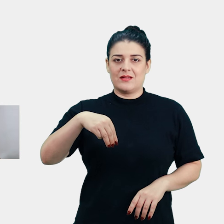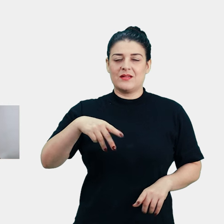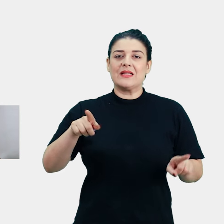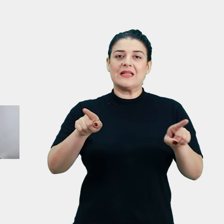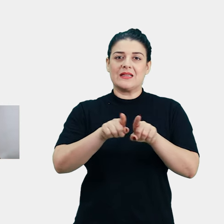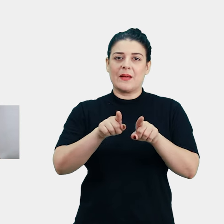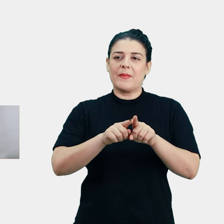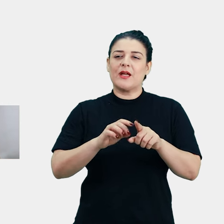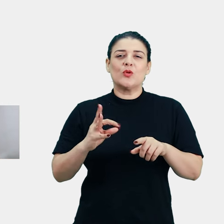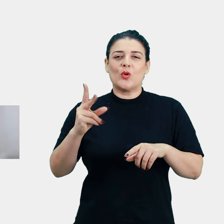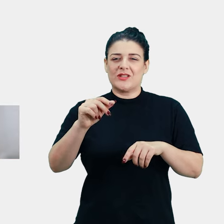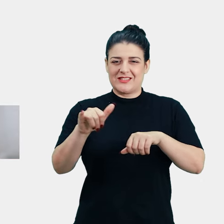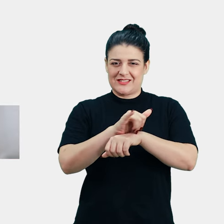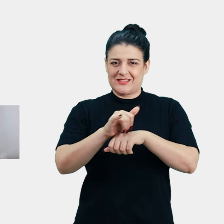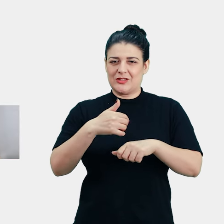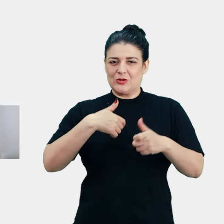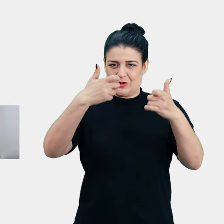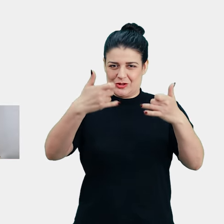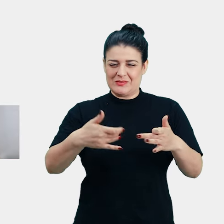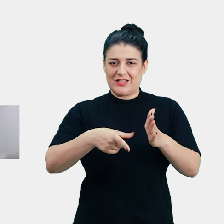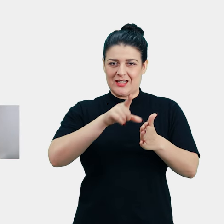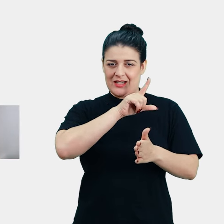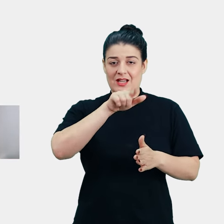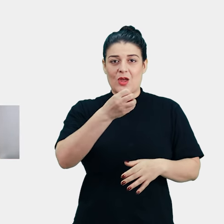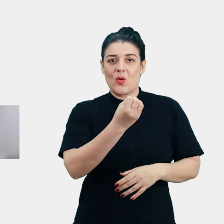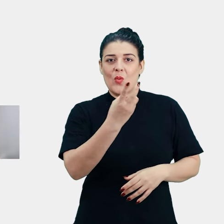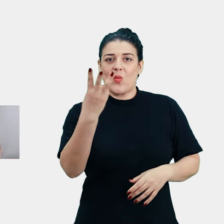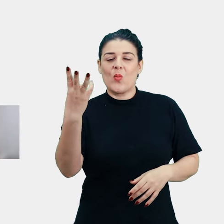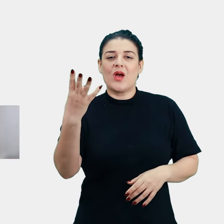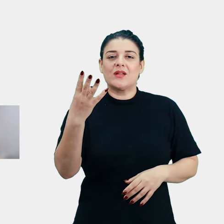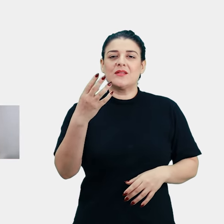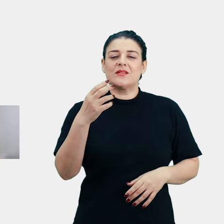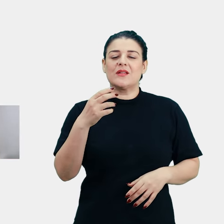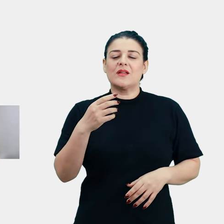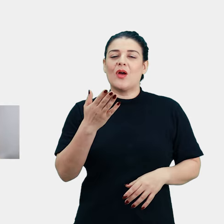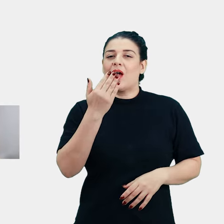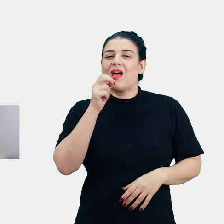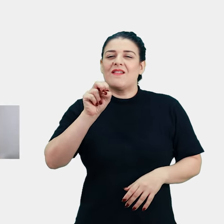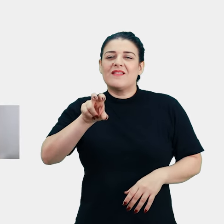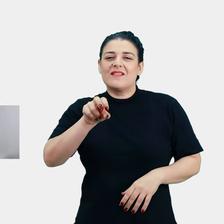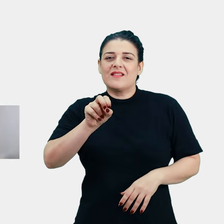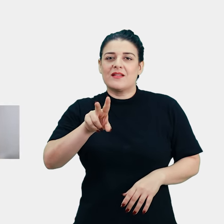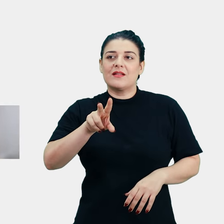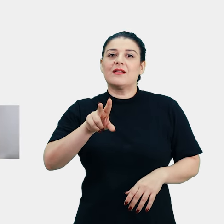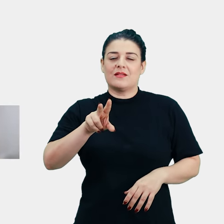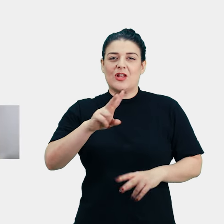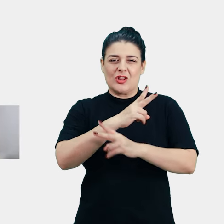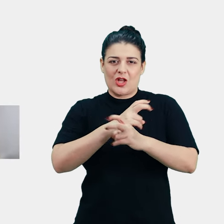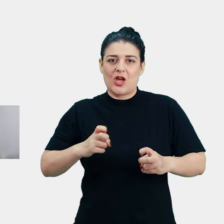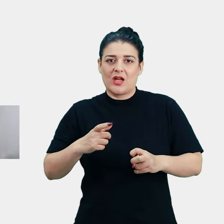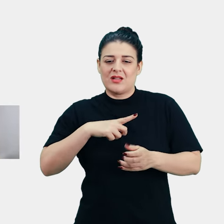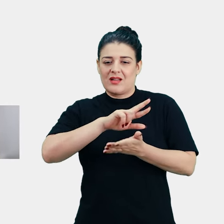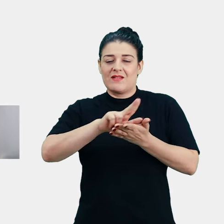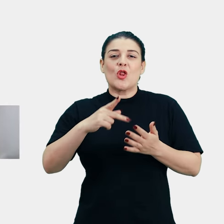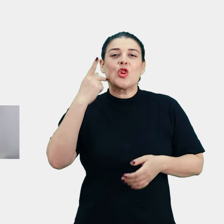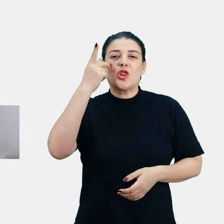spray ionization, onde a gente fez a quantificação de pesticidas, tá? Em diferentes amostras de tomates